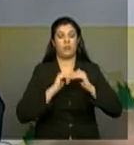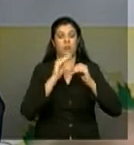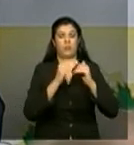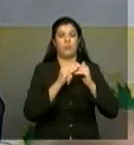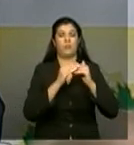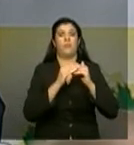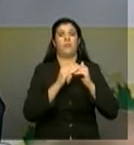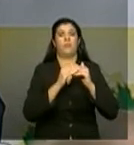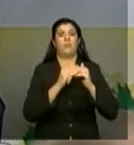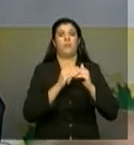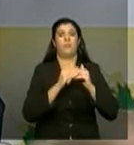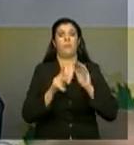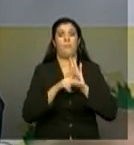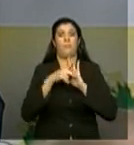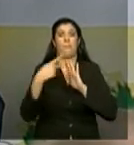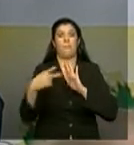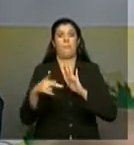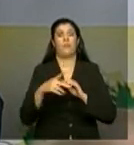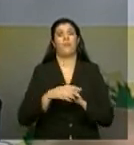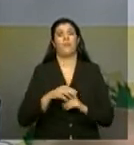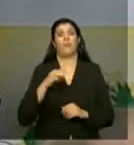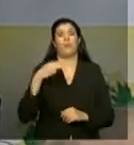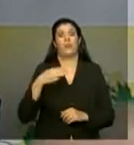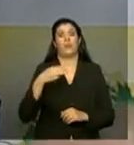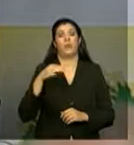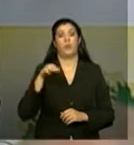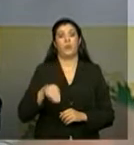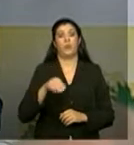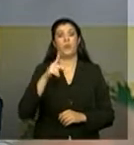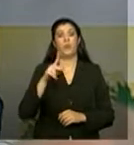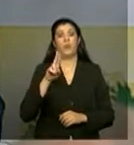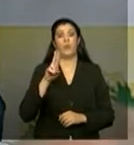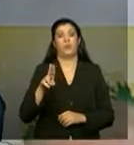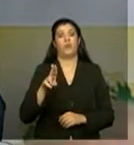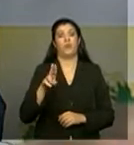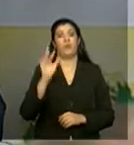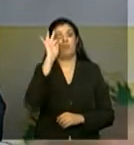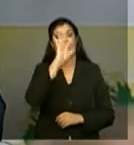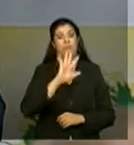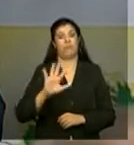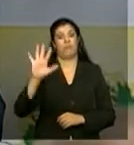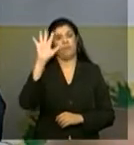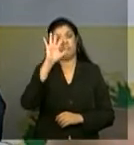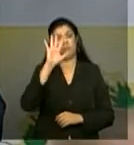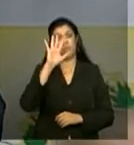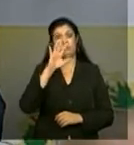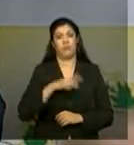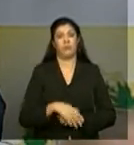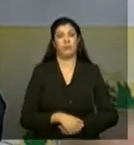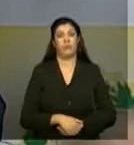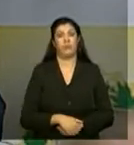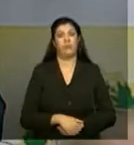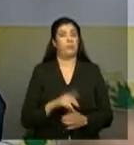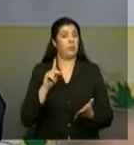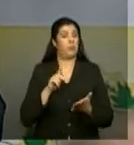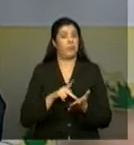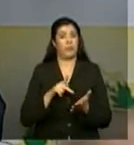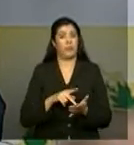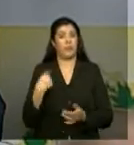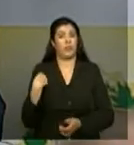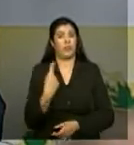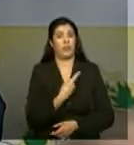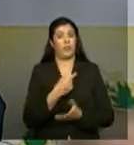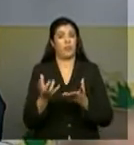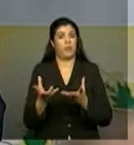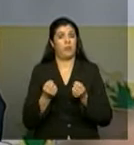do ministério público o inquérito é que está aberto no ministério público federal então é claro que nós iremos